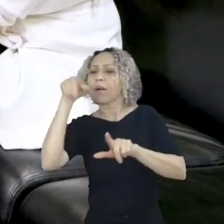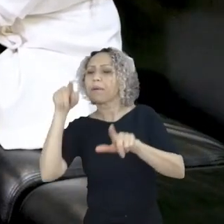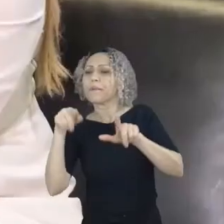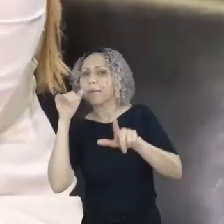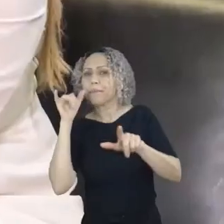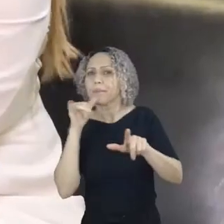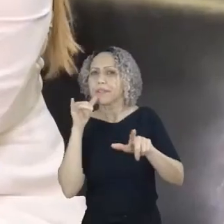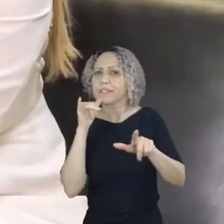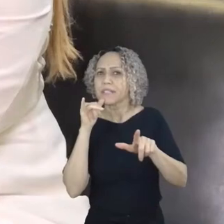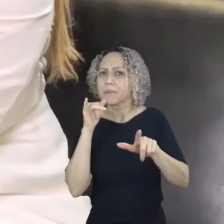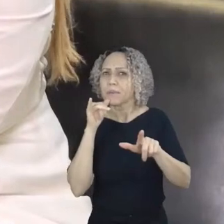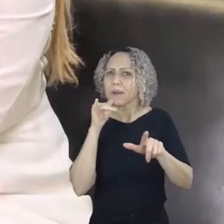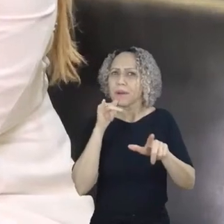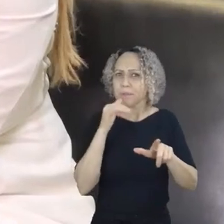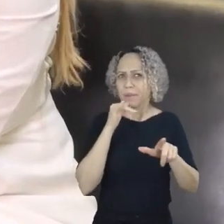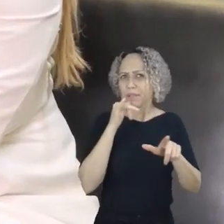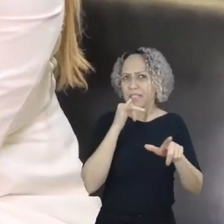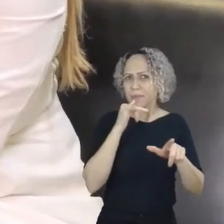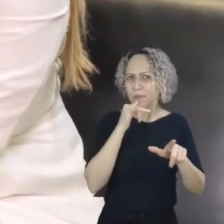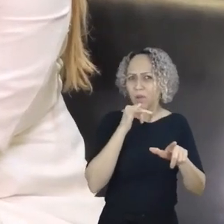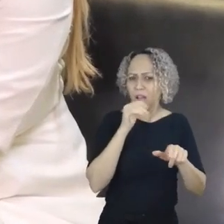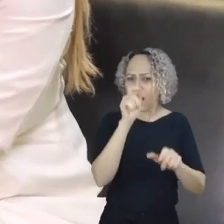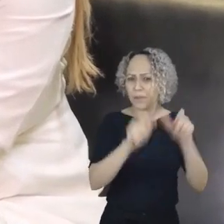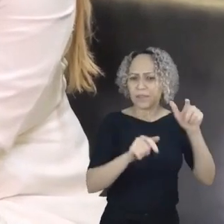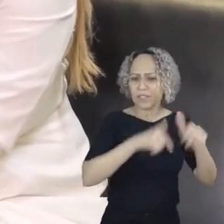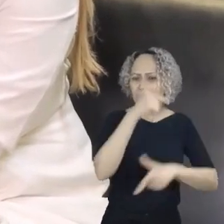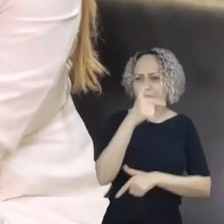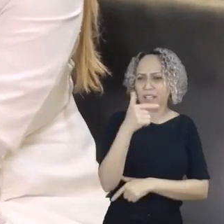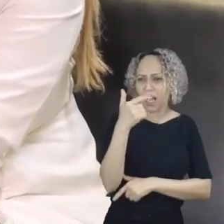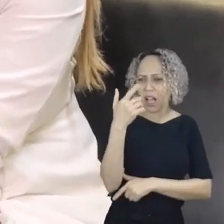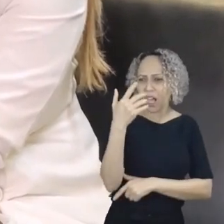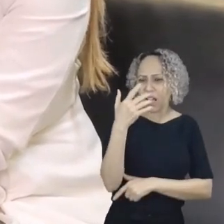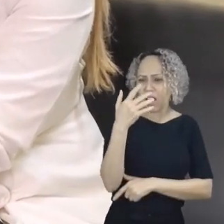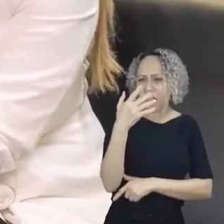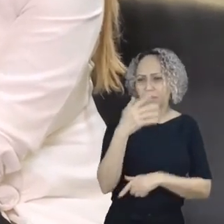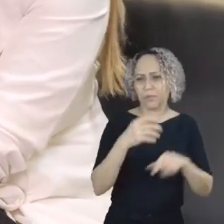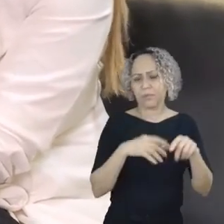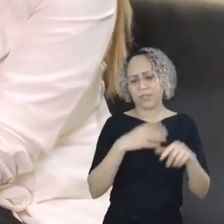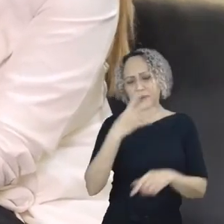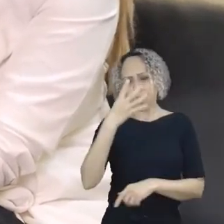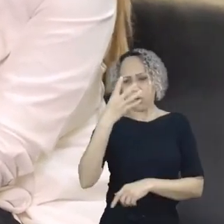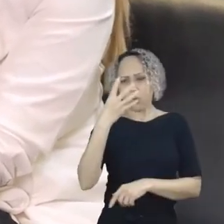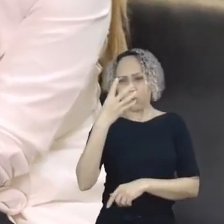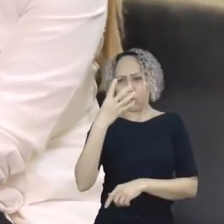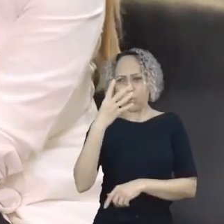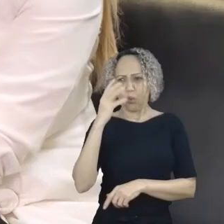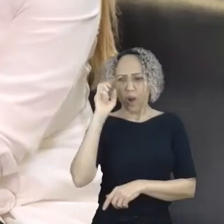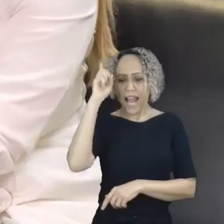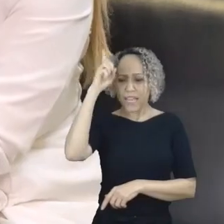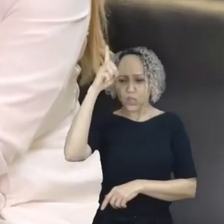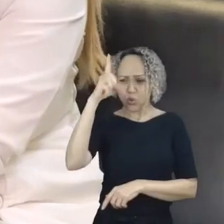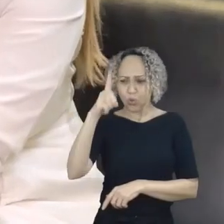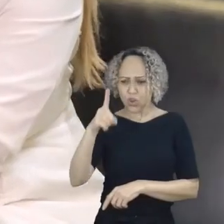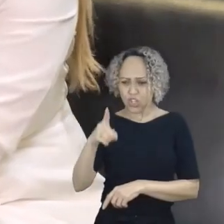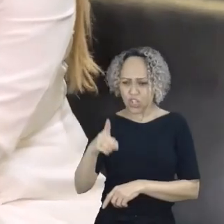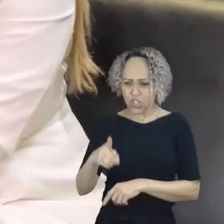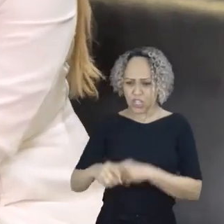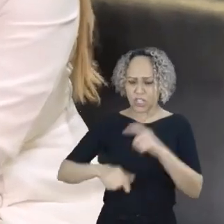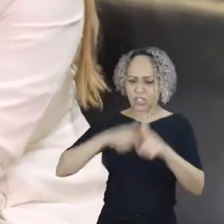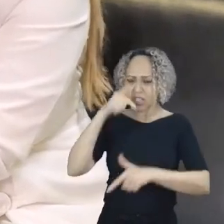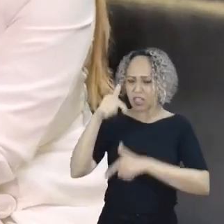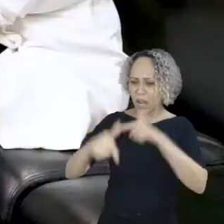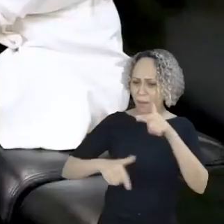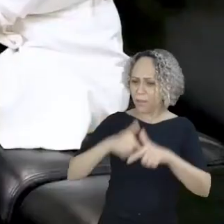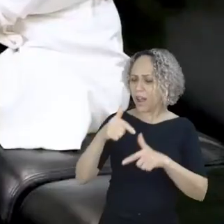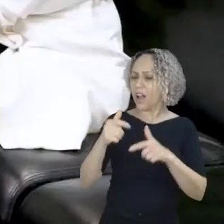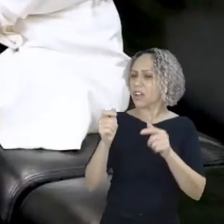de trabalho, que até melhora a qualidade e o rendimento do trabalho. Qual a posição do Ministério, do governo? Você já tem uma posição